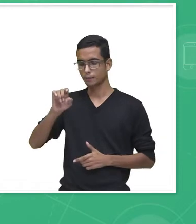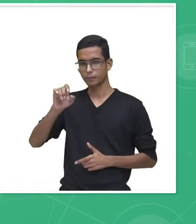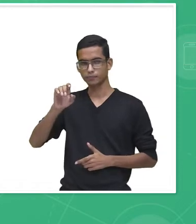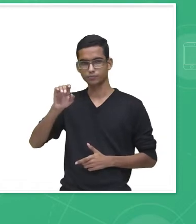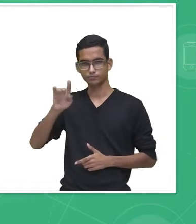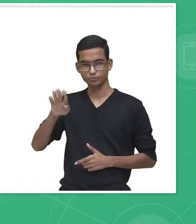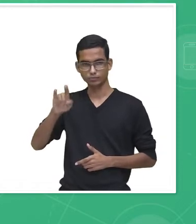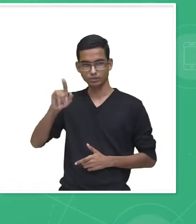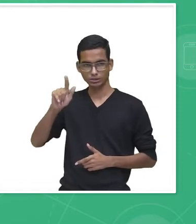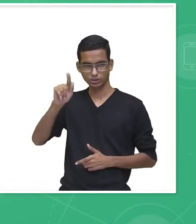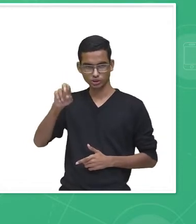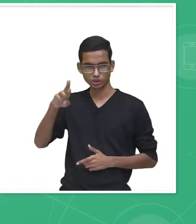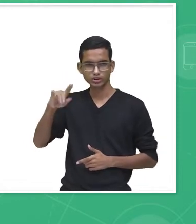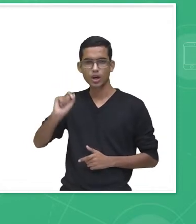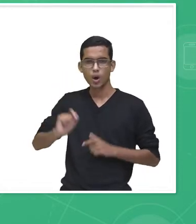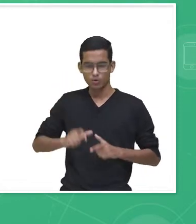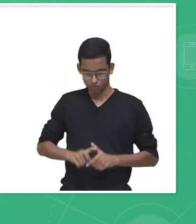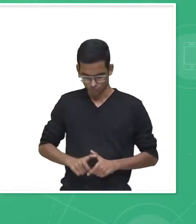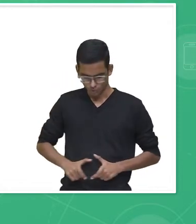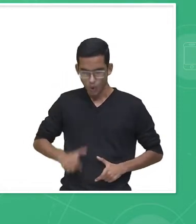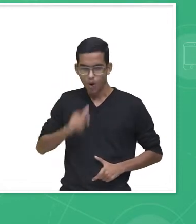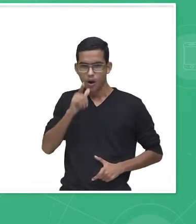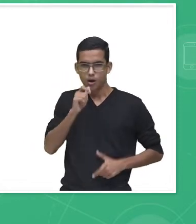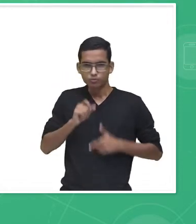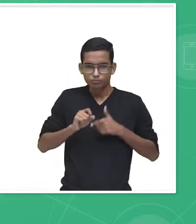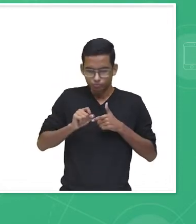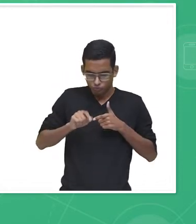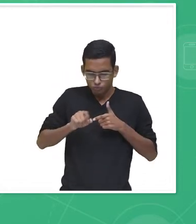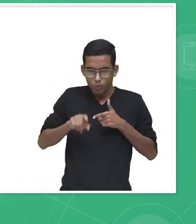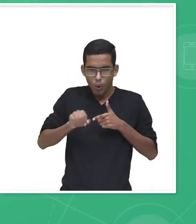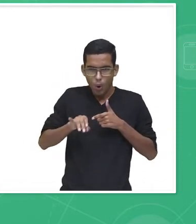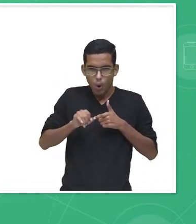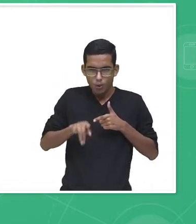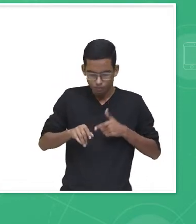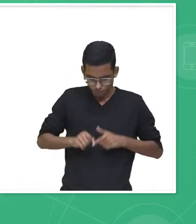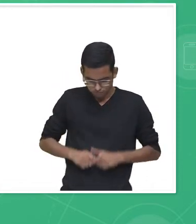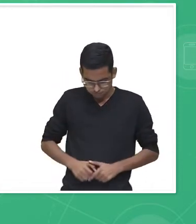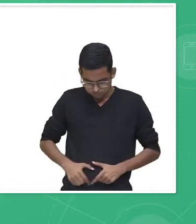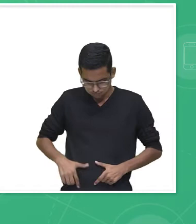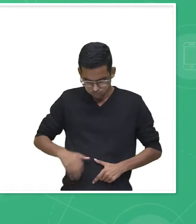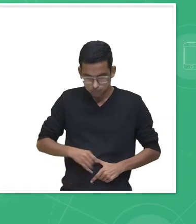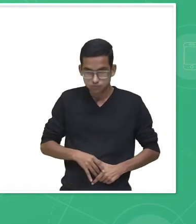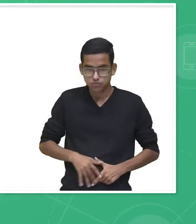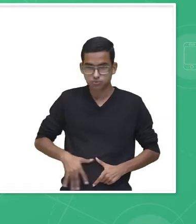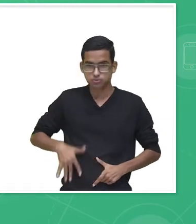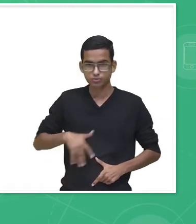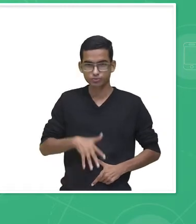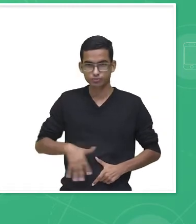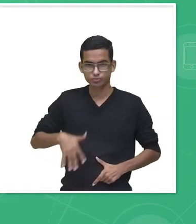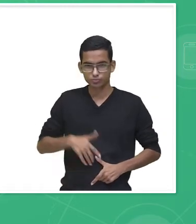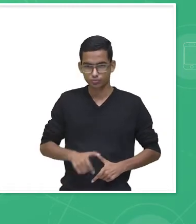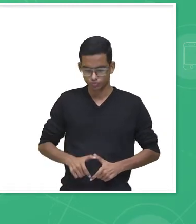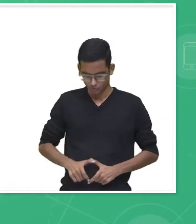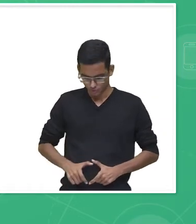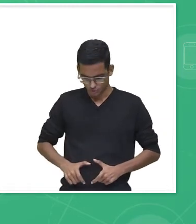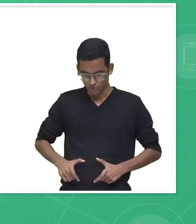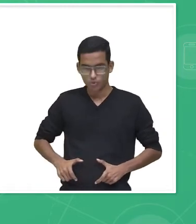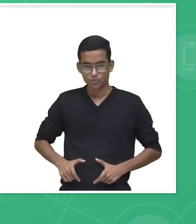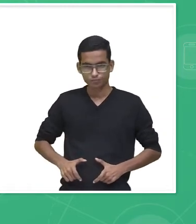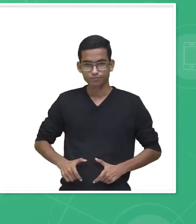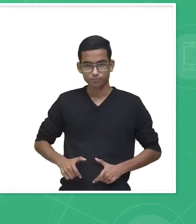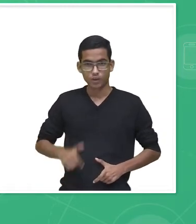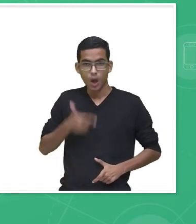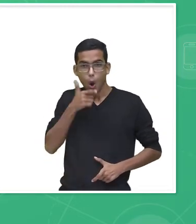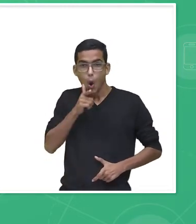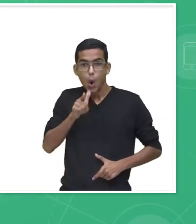o armazenamento da urina A então a urina toda se concentra ali dentro daquele órgão tal bexiga ela consegue